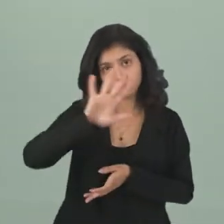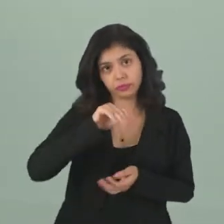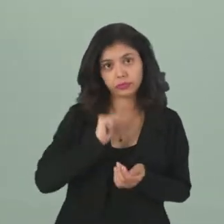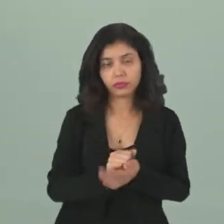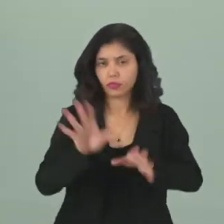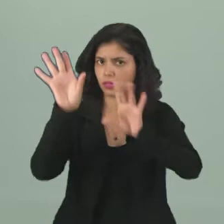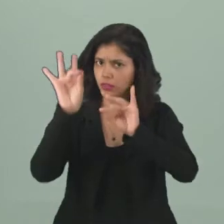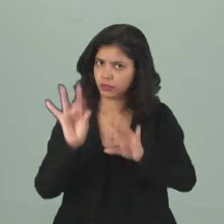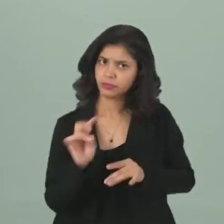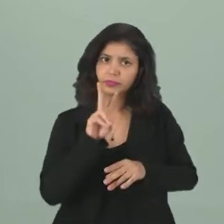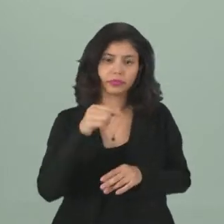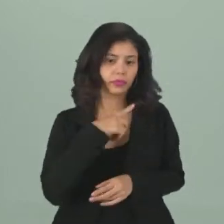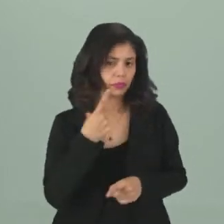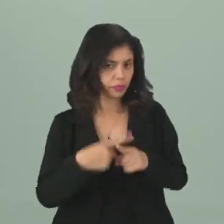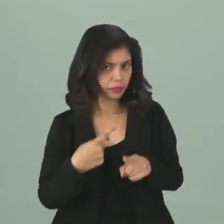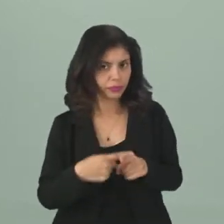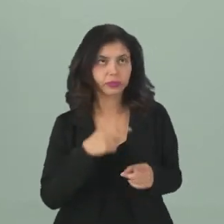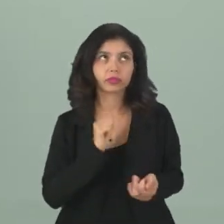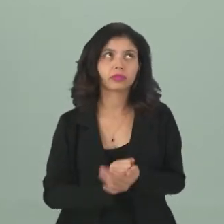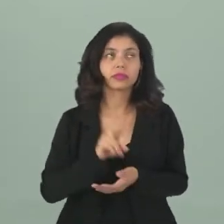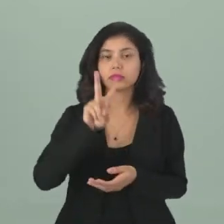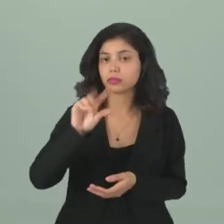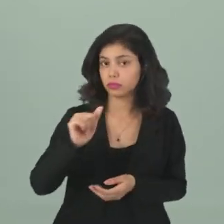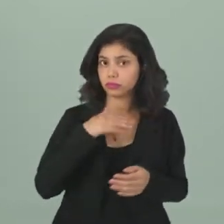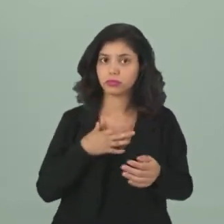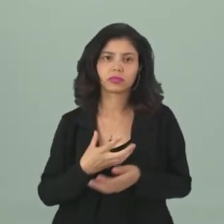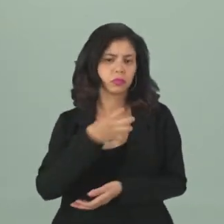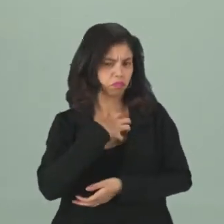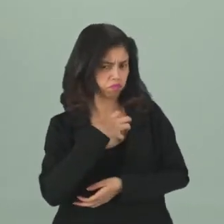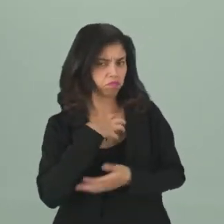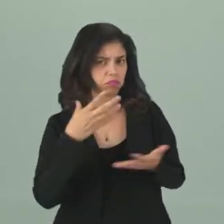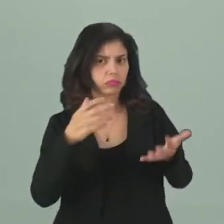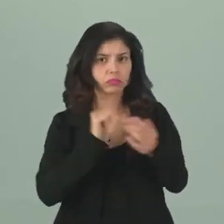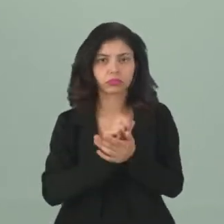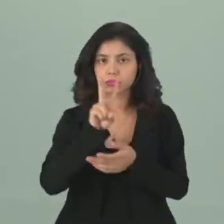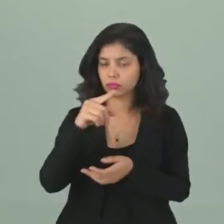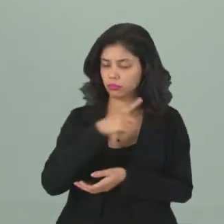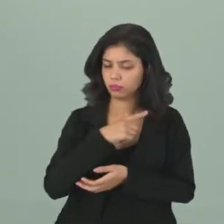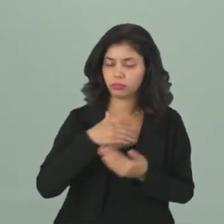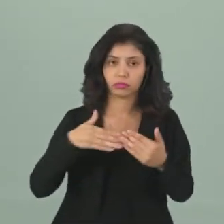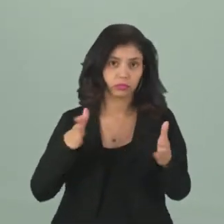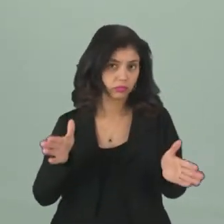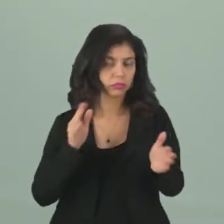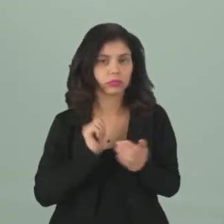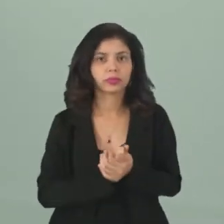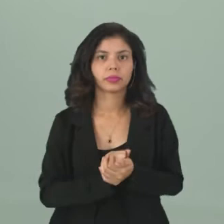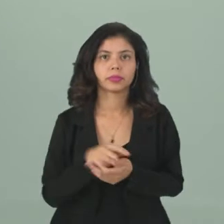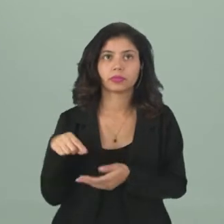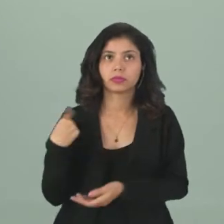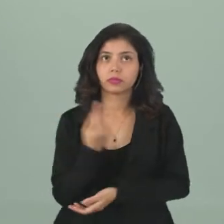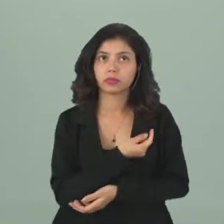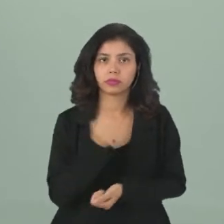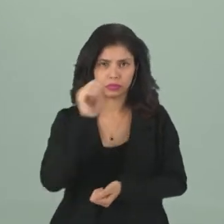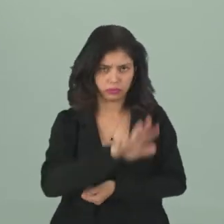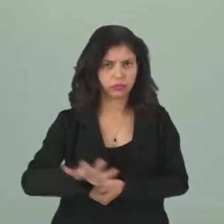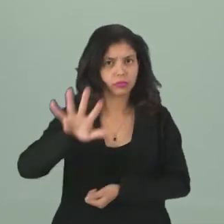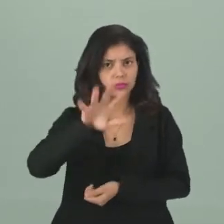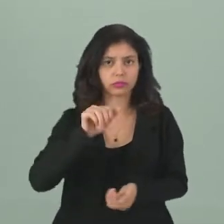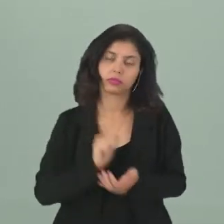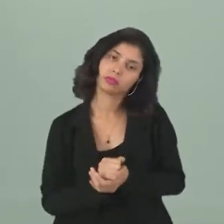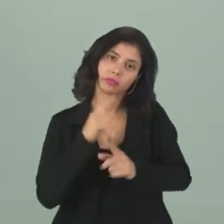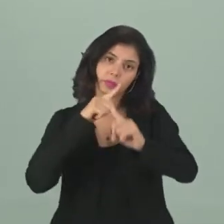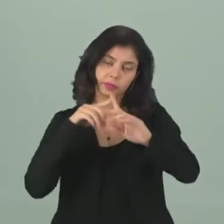ter um porquê, vai ter um motivo e vai ter uma forma de abrangência. Mas no aspecto geral, a